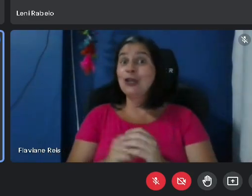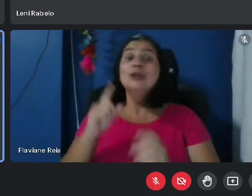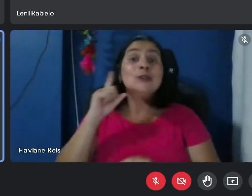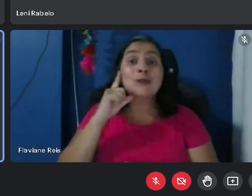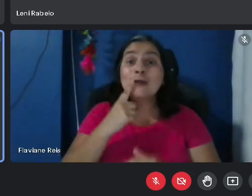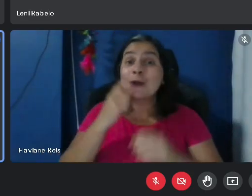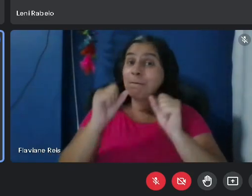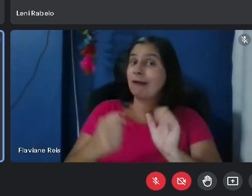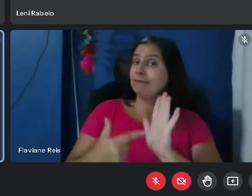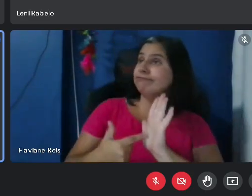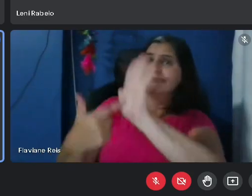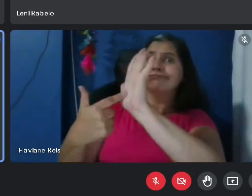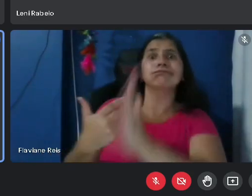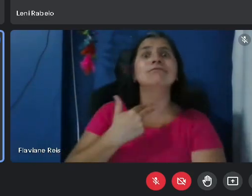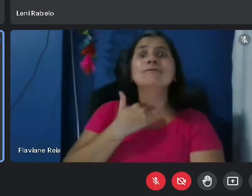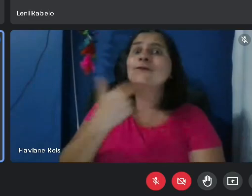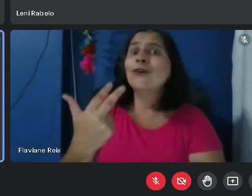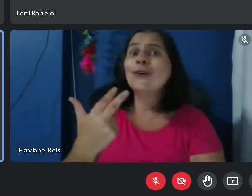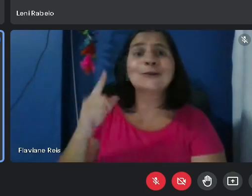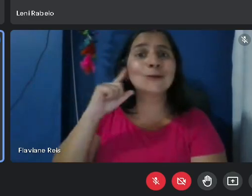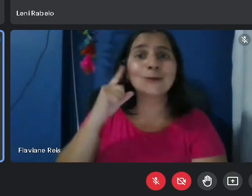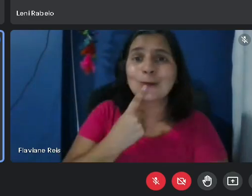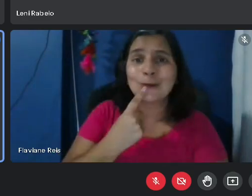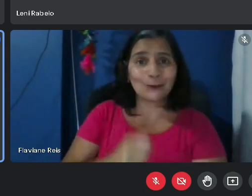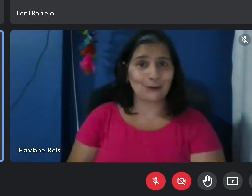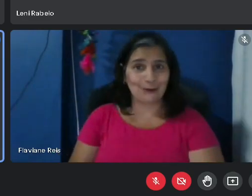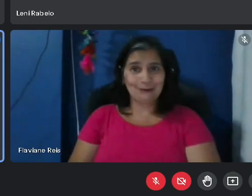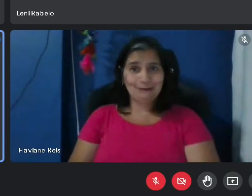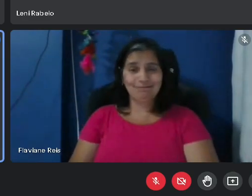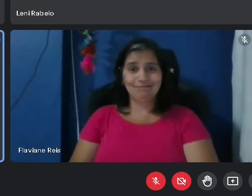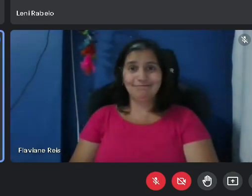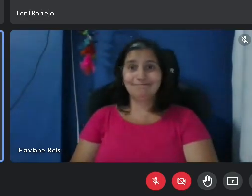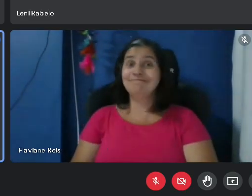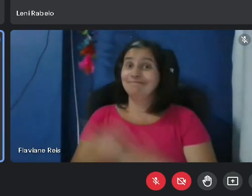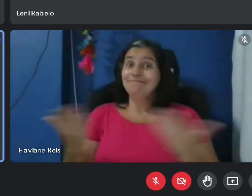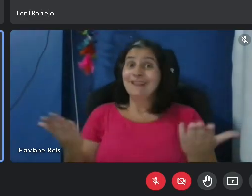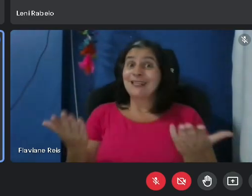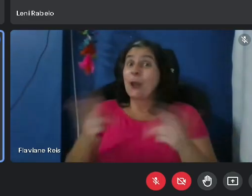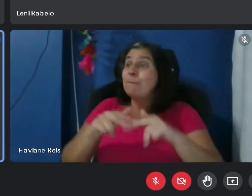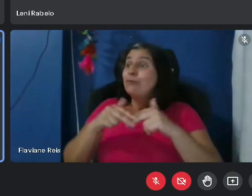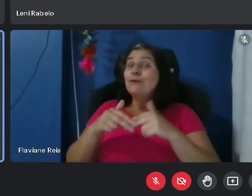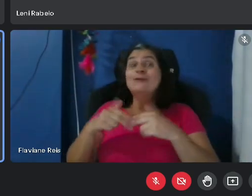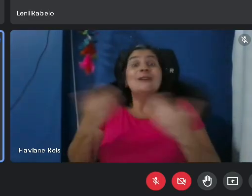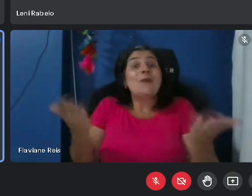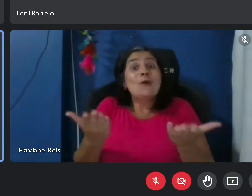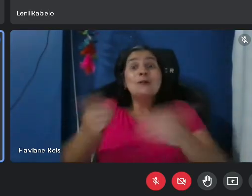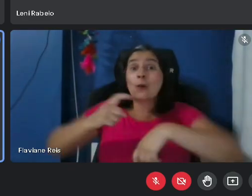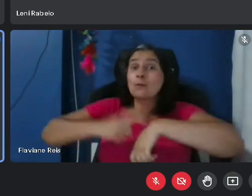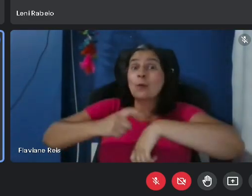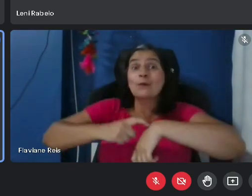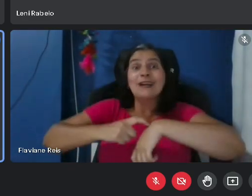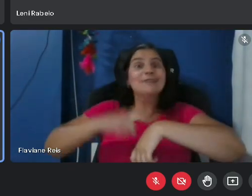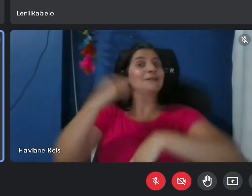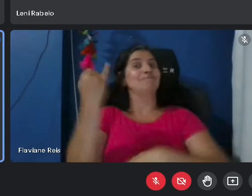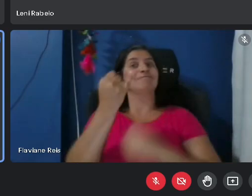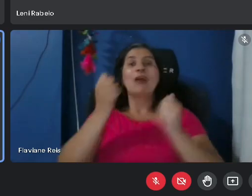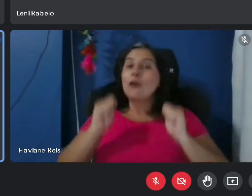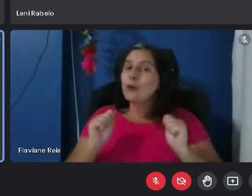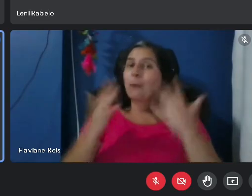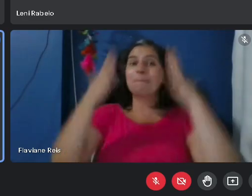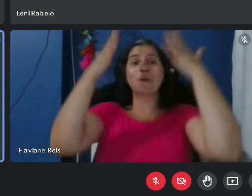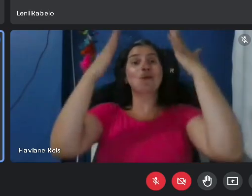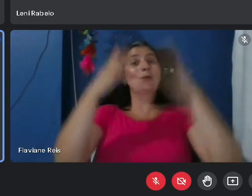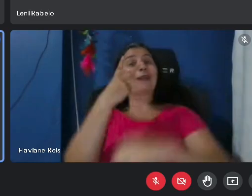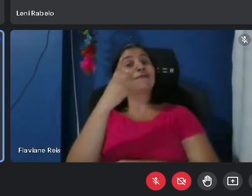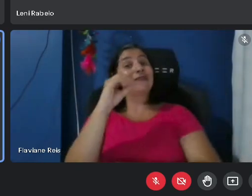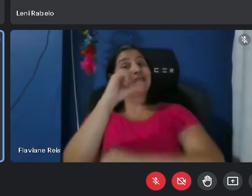sua história. O surdo, ele precisa mostrar a sua voz, ele precisa estar de prontidão como